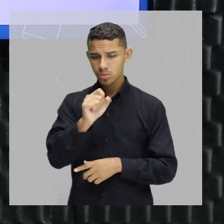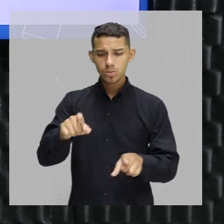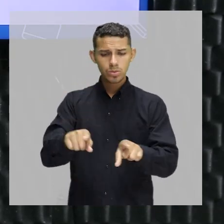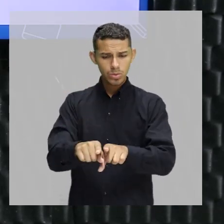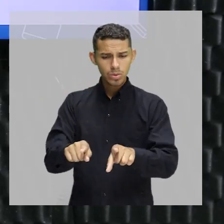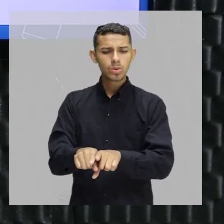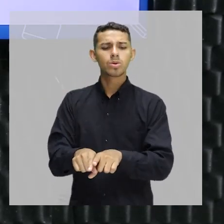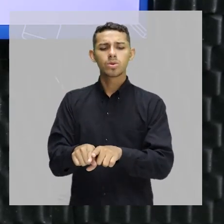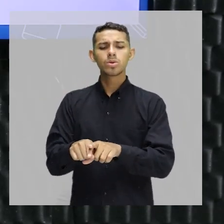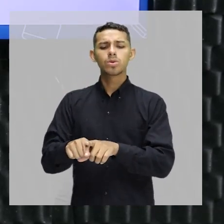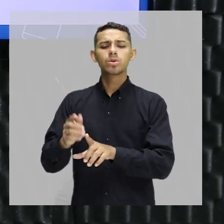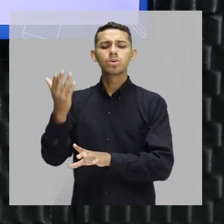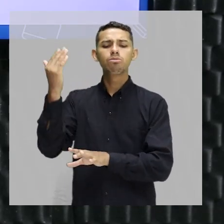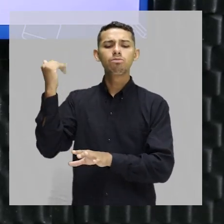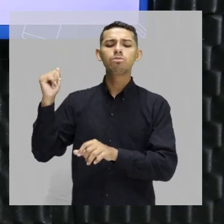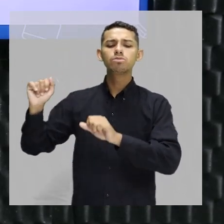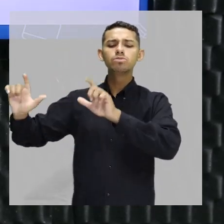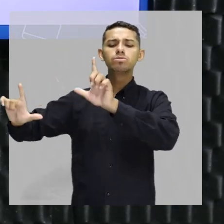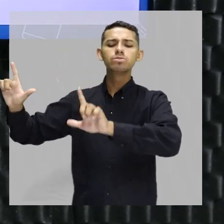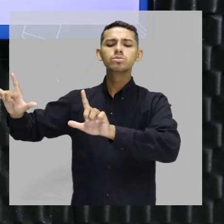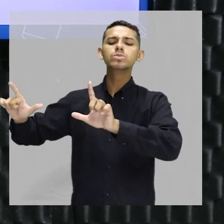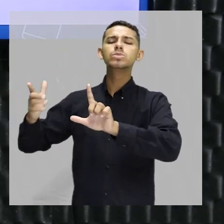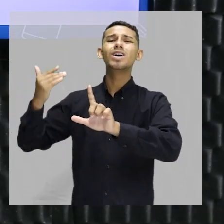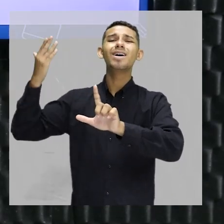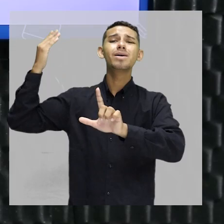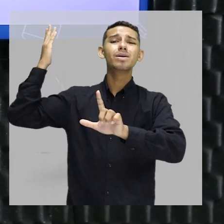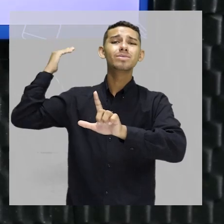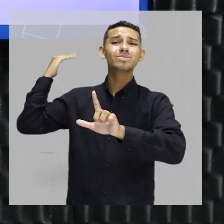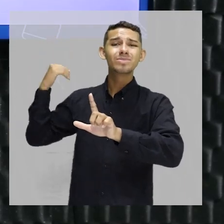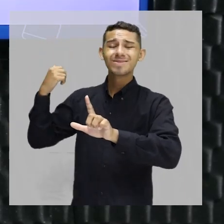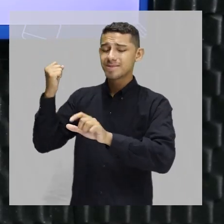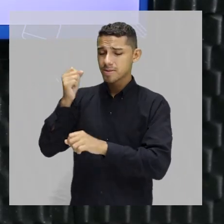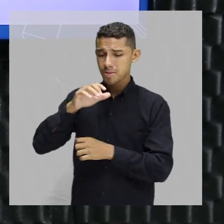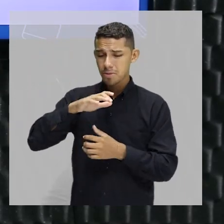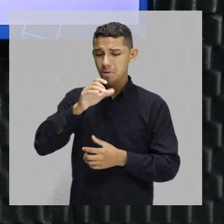né, dos antigos televisores, né, aqueles televisores antigos, né,